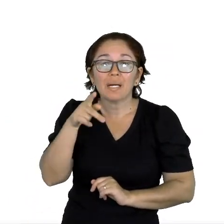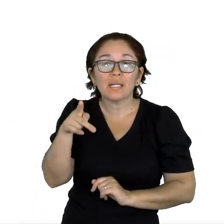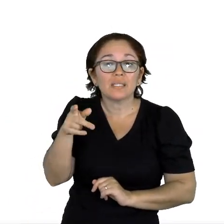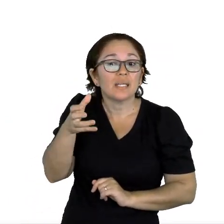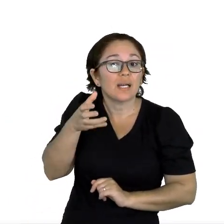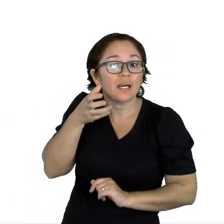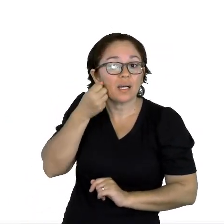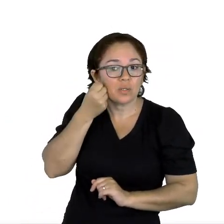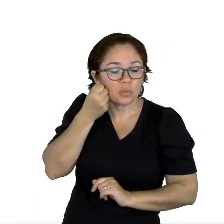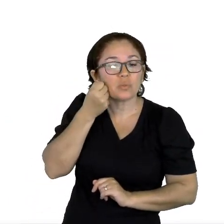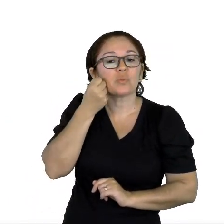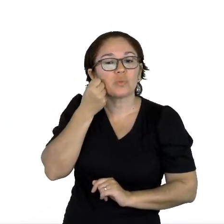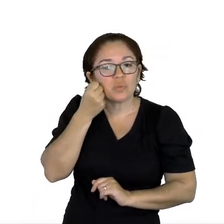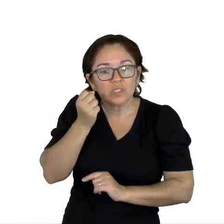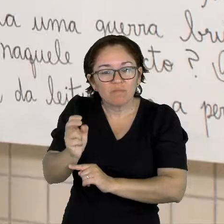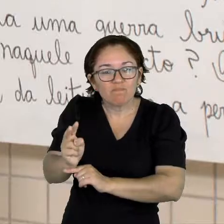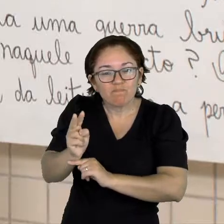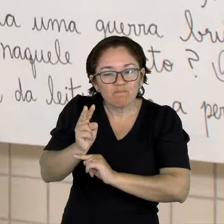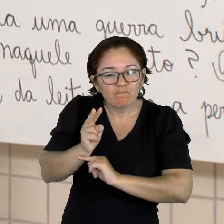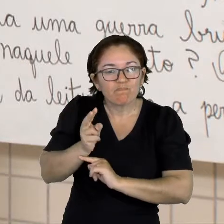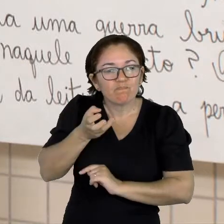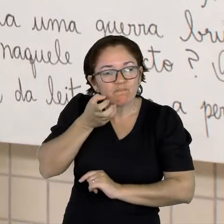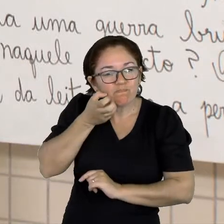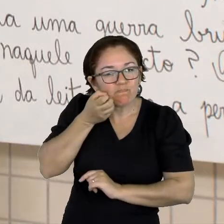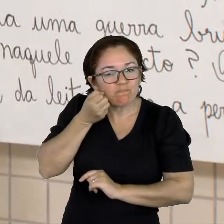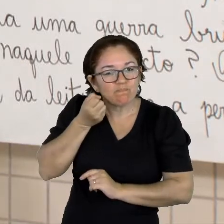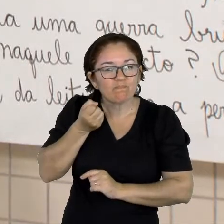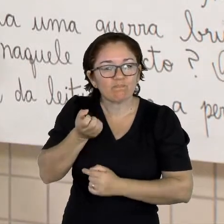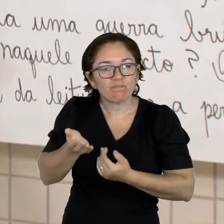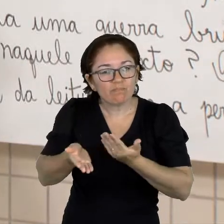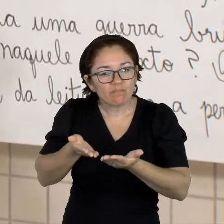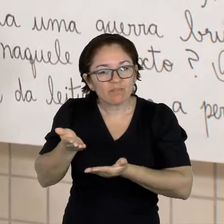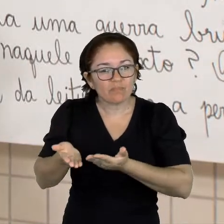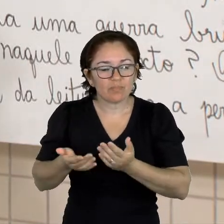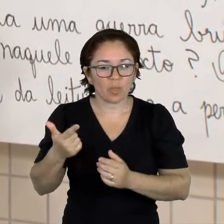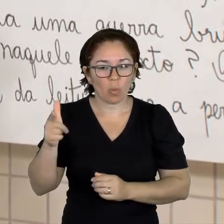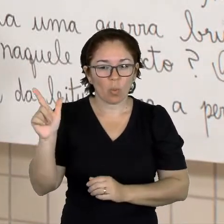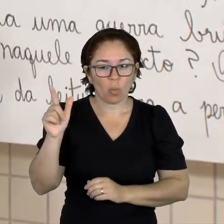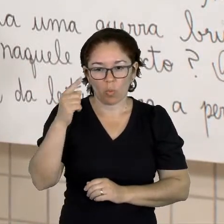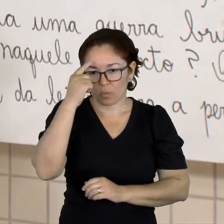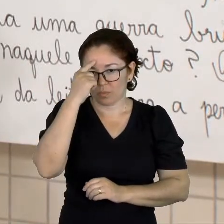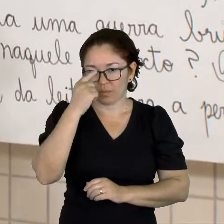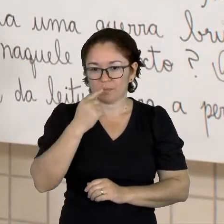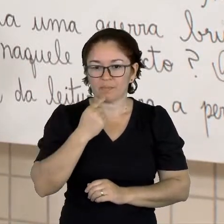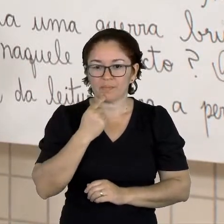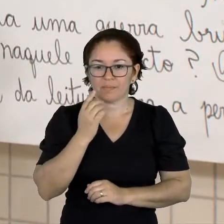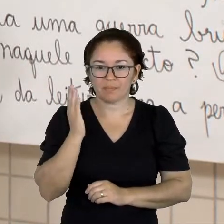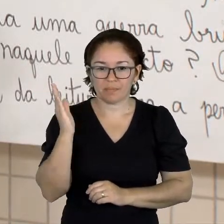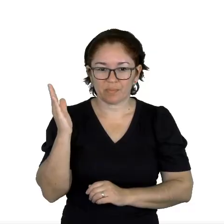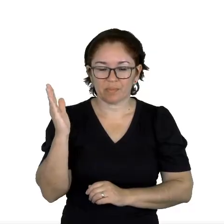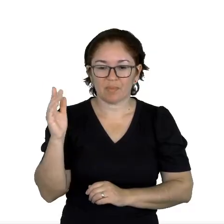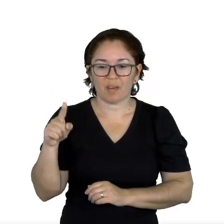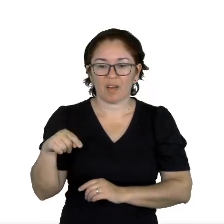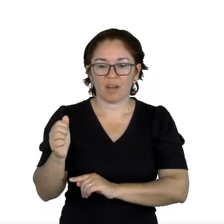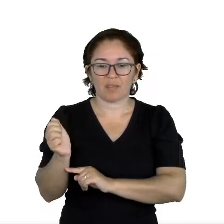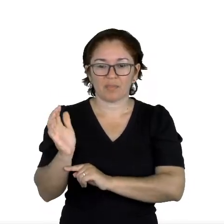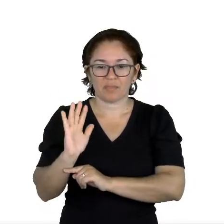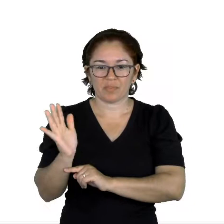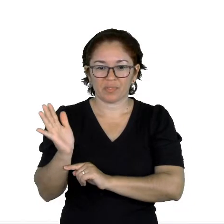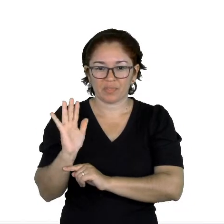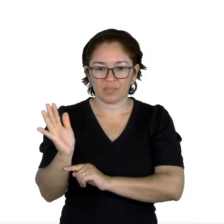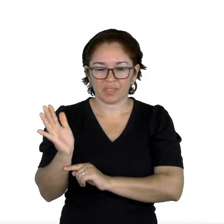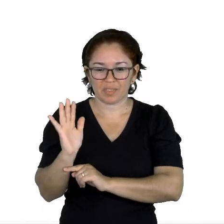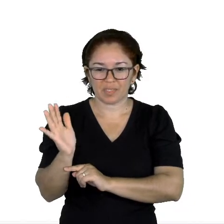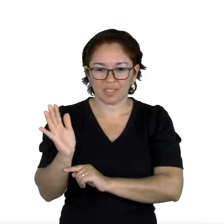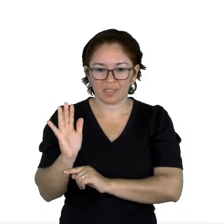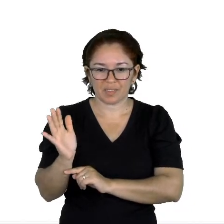menina, que adotaram ela. A outra imagem que vocês veem também é do filme, é ela lendo, lá